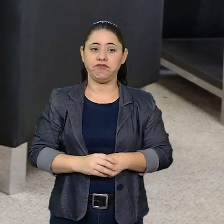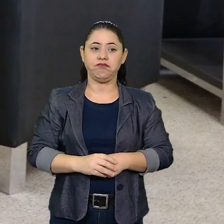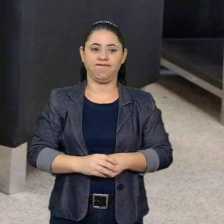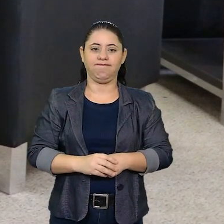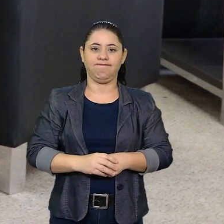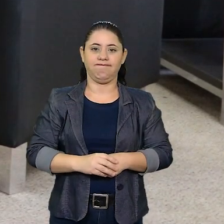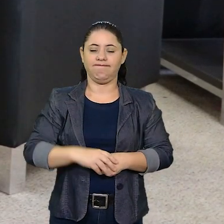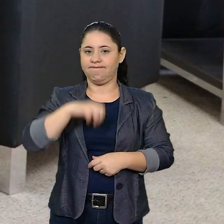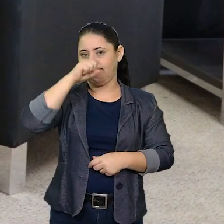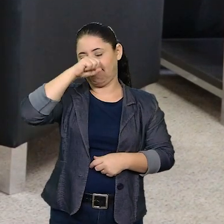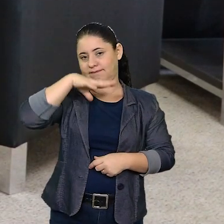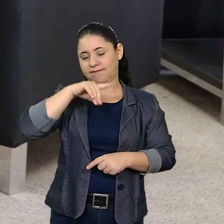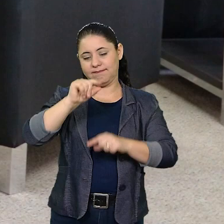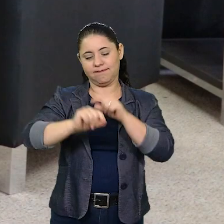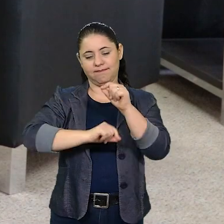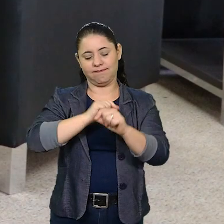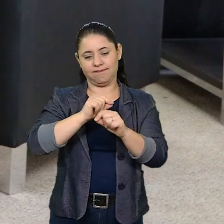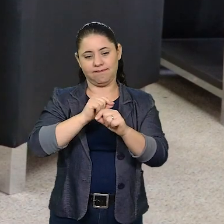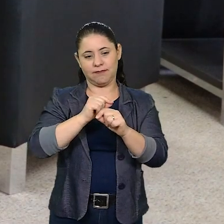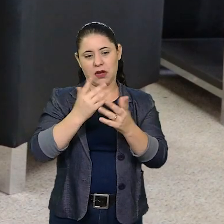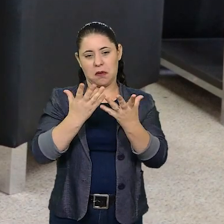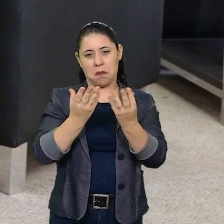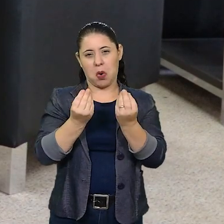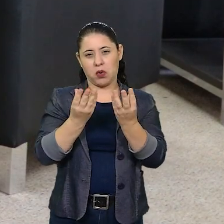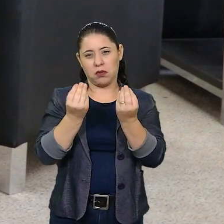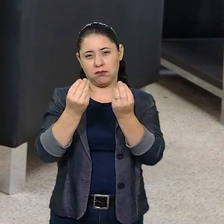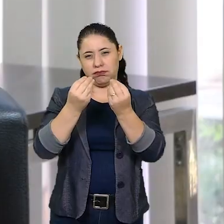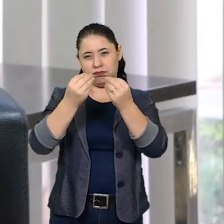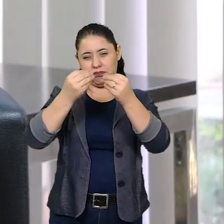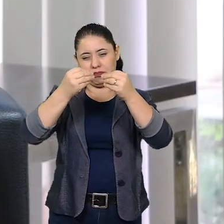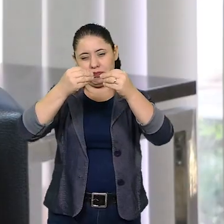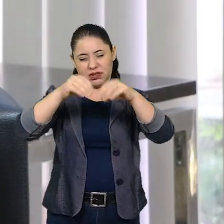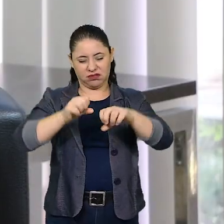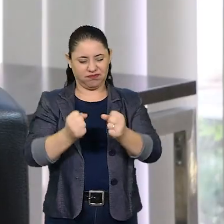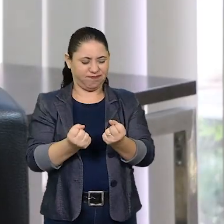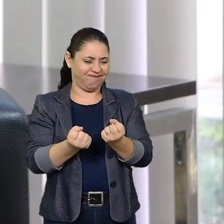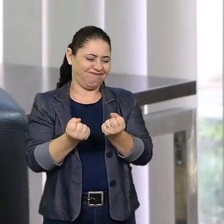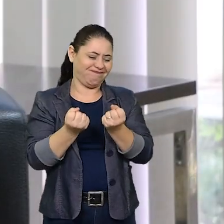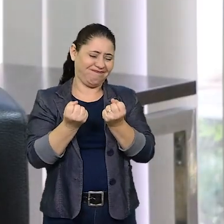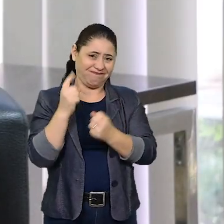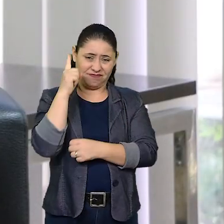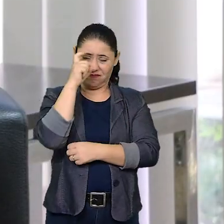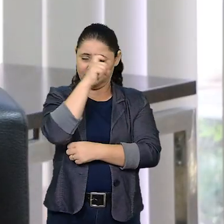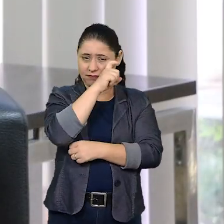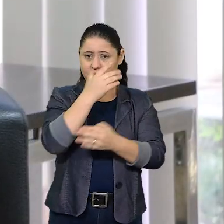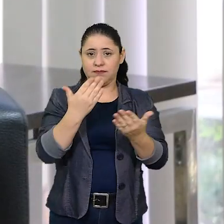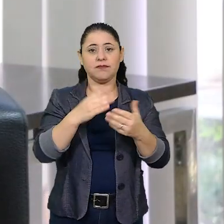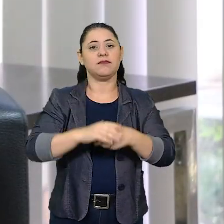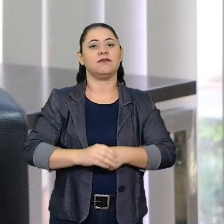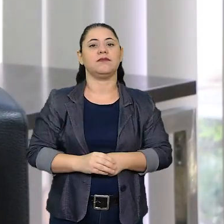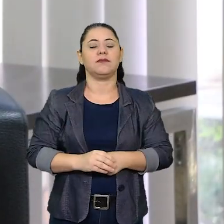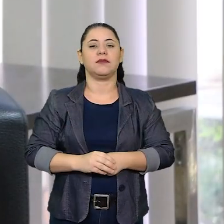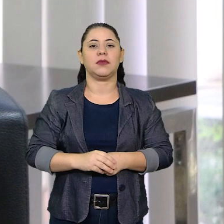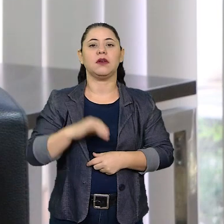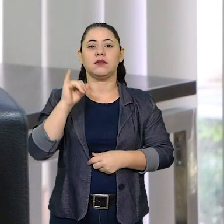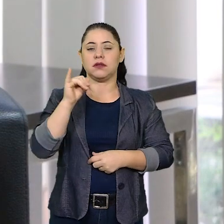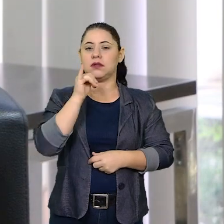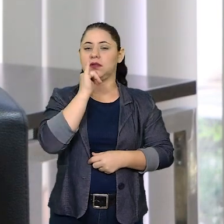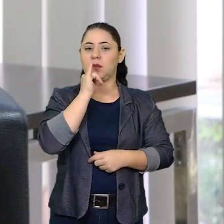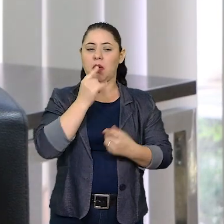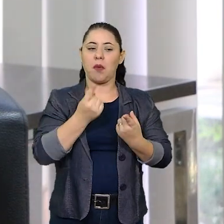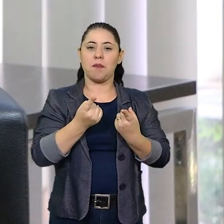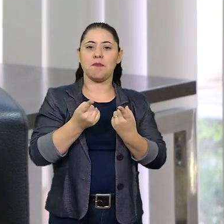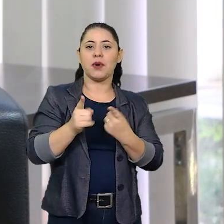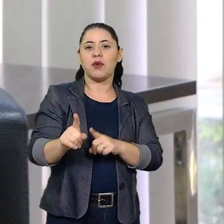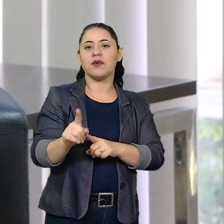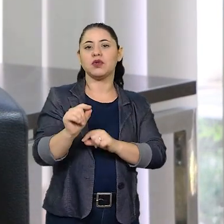ela causa estigmas muito fortes, muito pesados, né? Se ela é